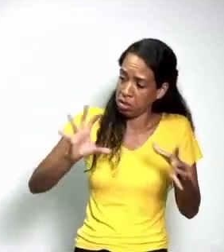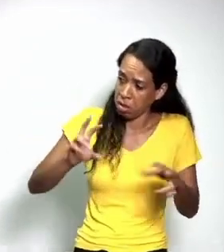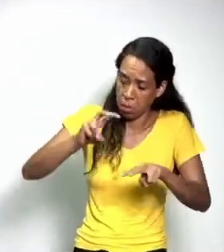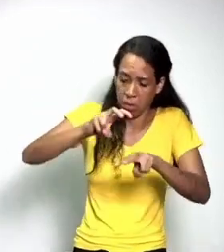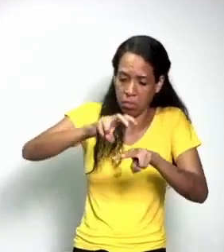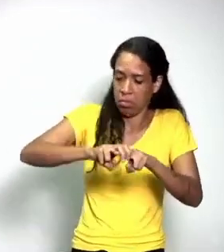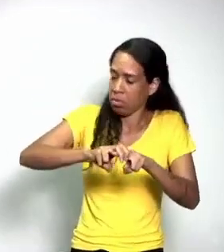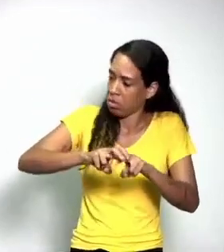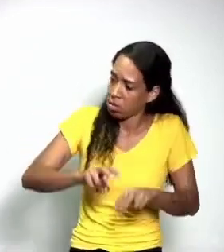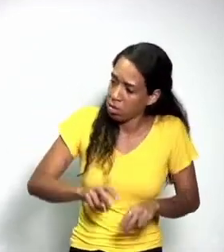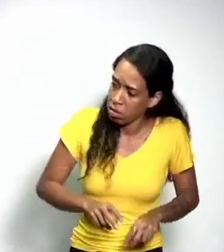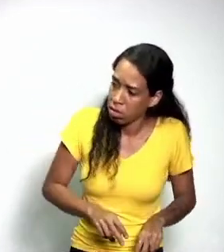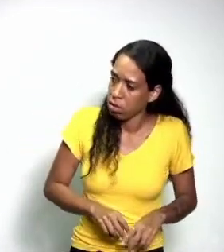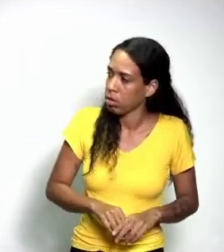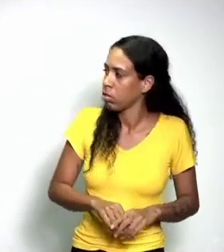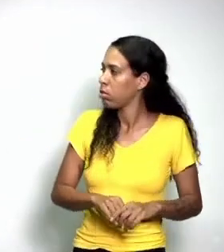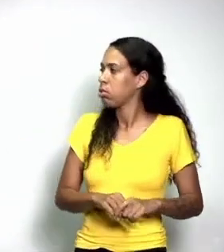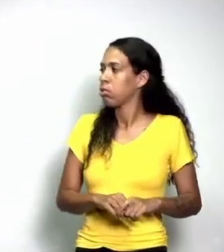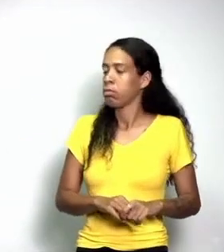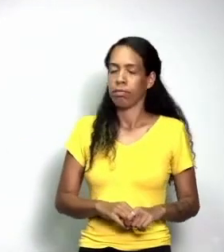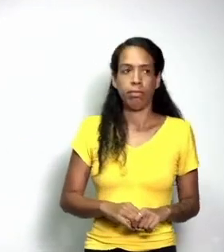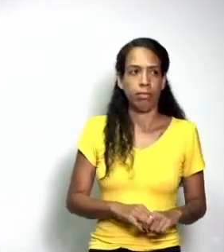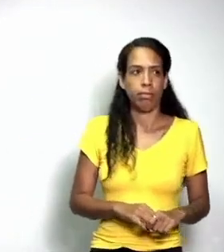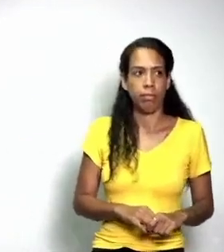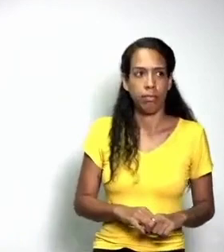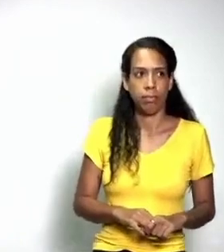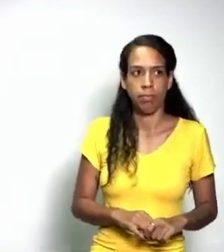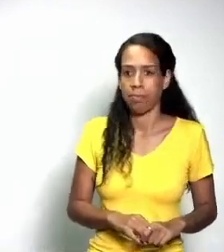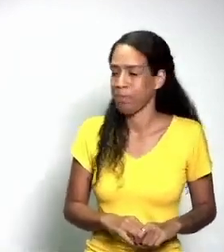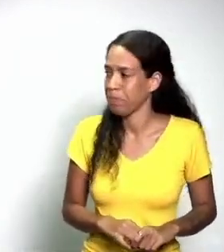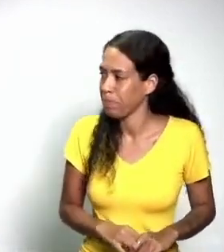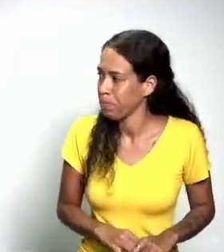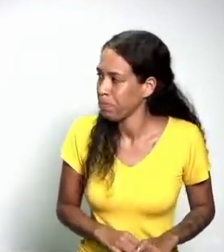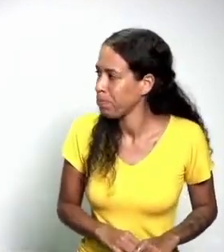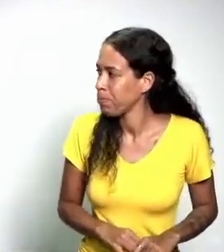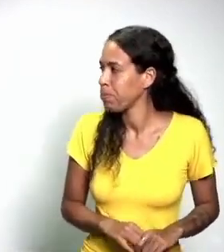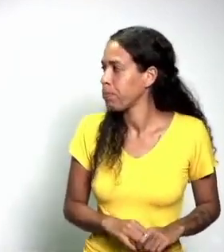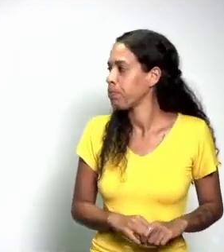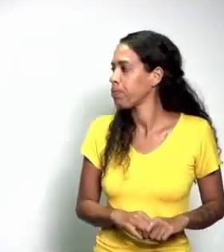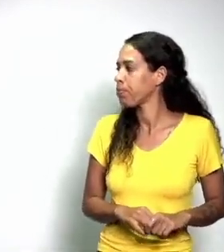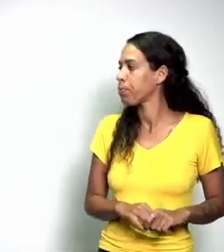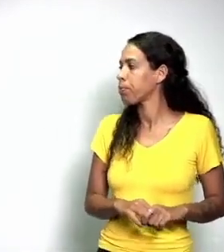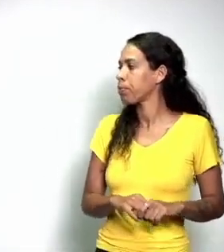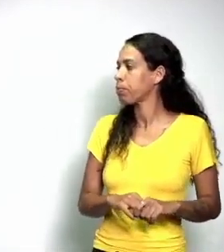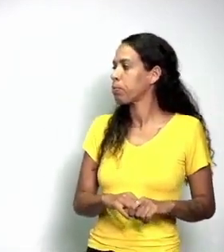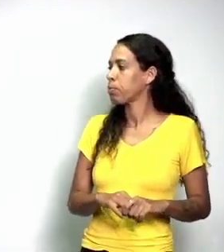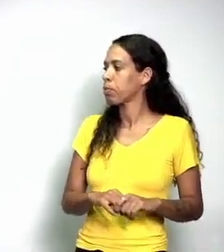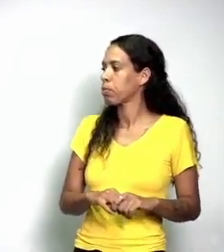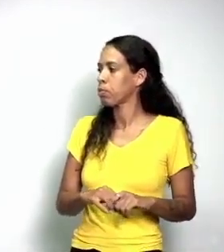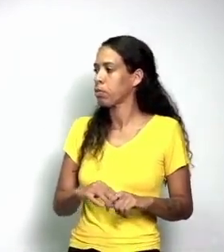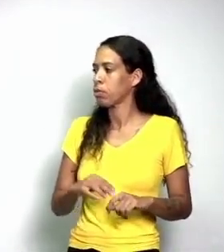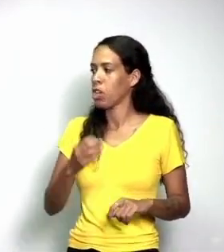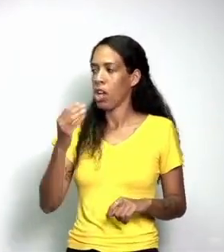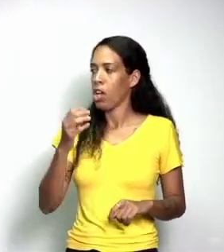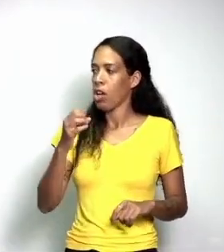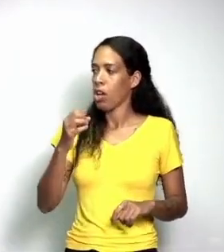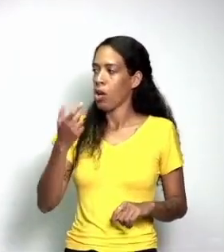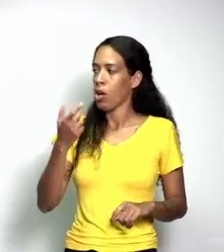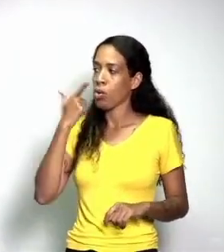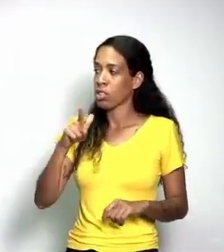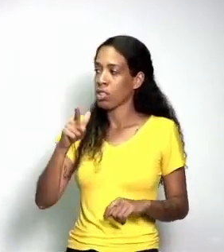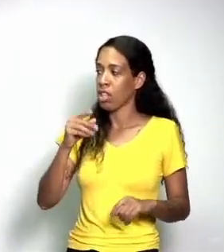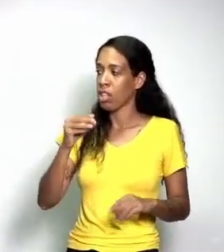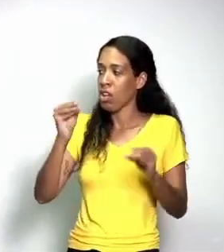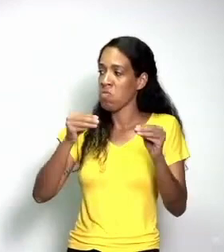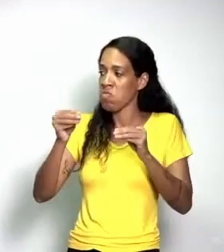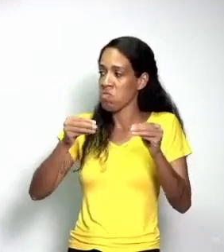garra aqui, porque alguma coisa poderia estar atrapalhando aqui, ele consegue ser maleável a ponto da gente girar e